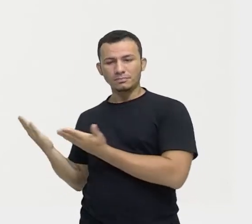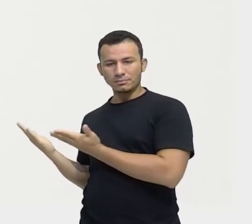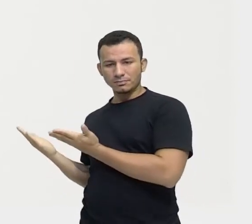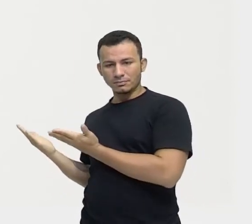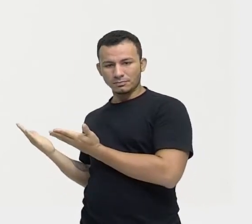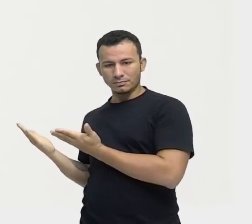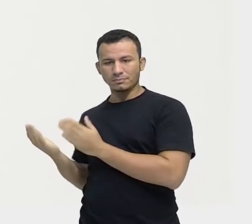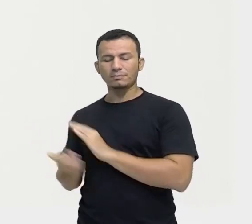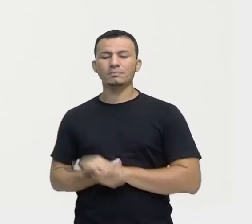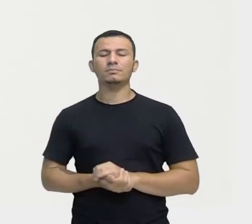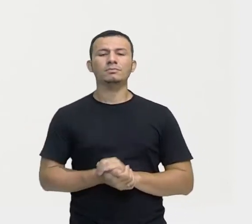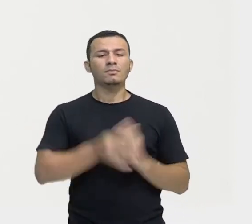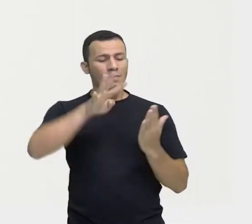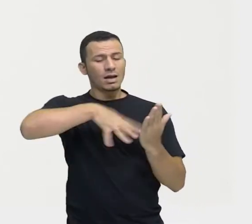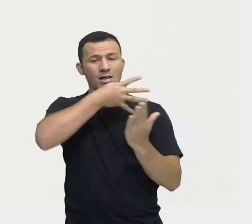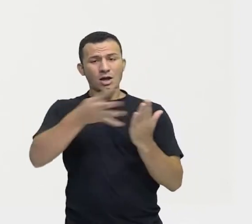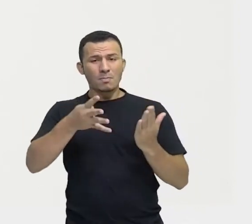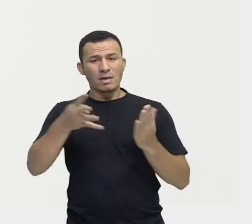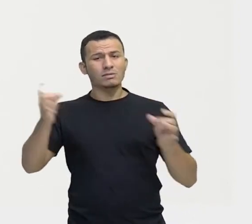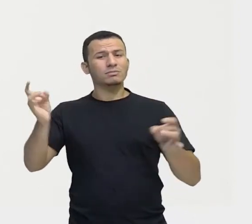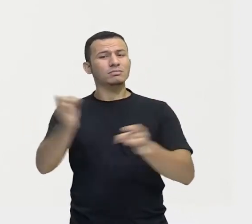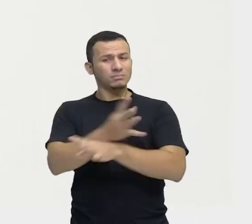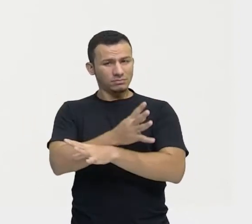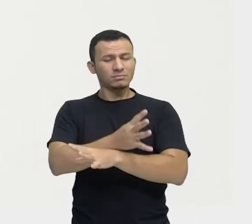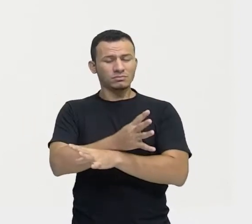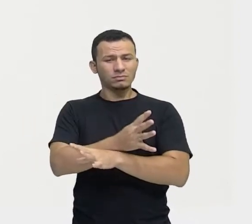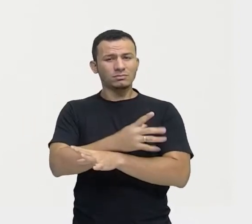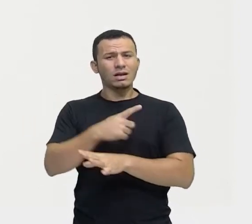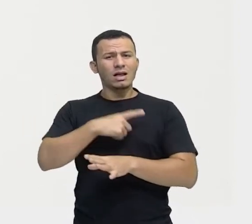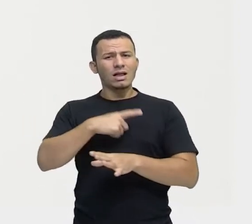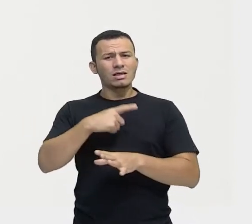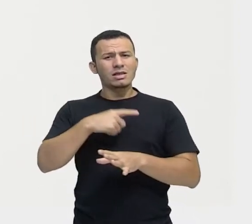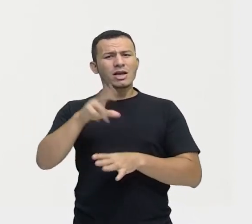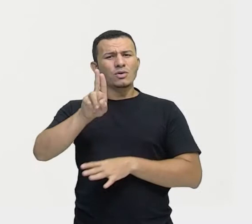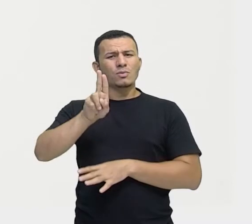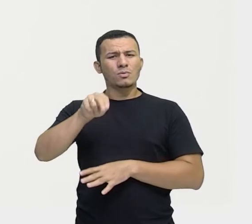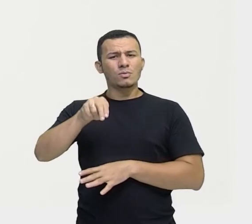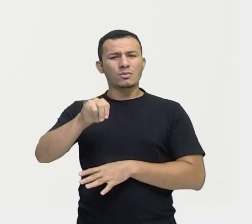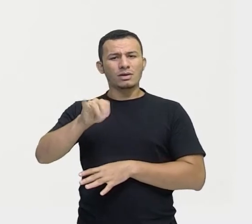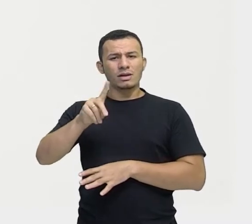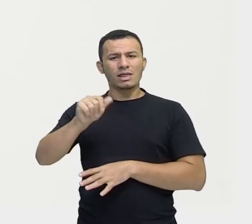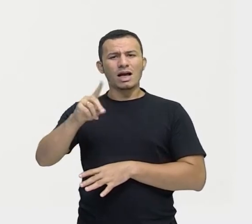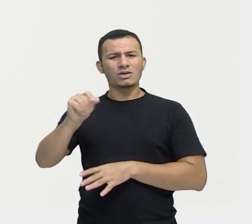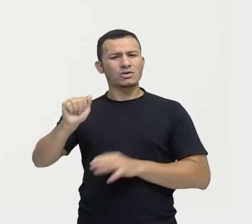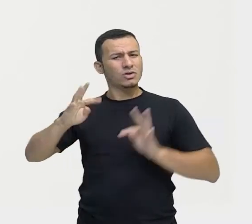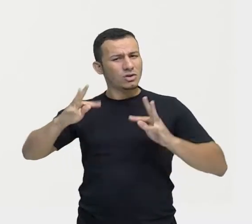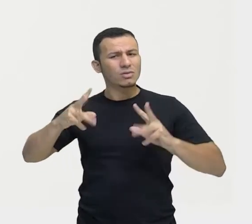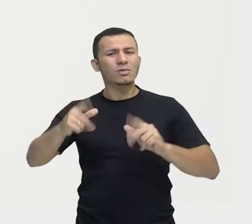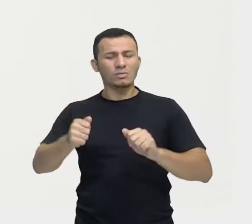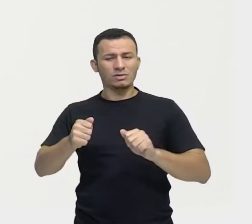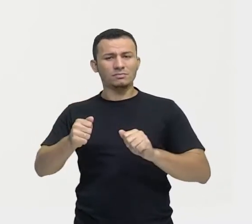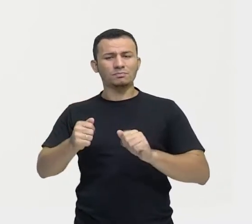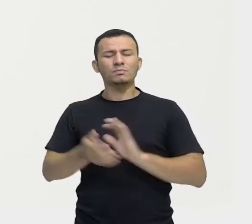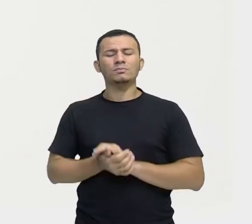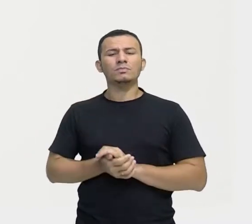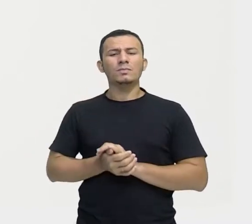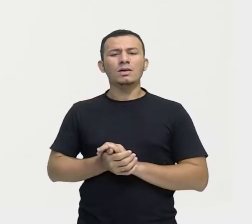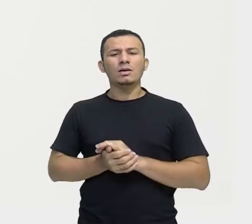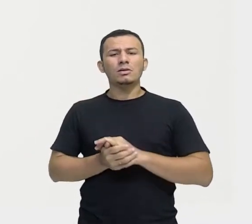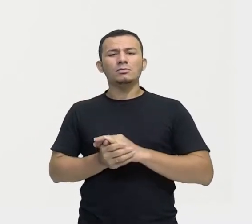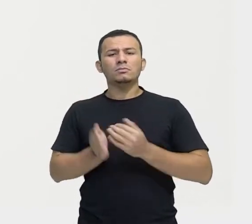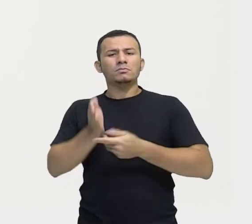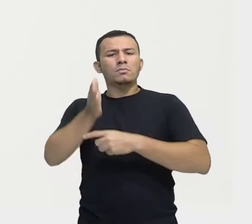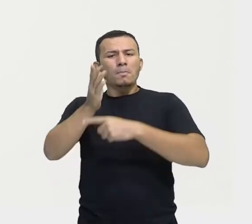Bom, essa é a nossa tabela completa com as unidades de medidas de massa, tá certo? Veja, no meio nós temos o